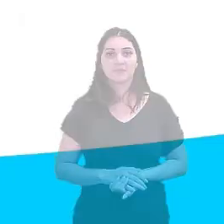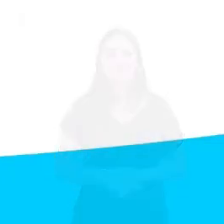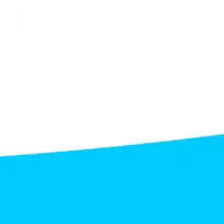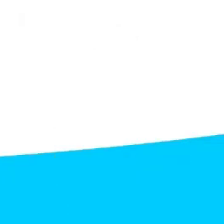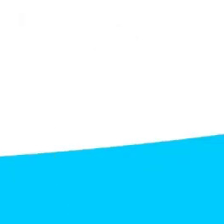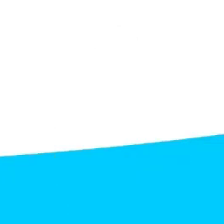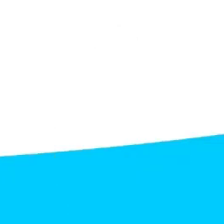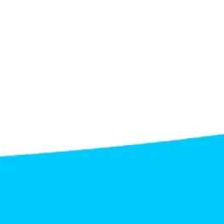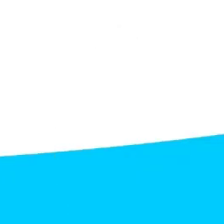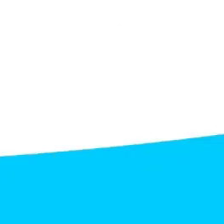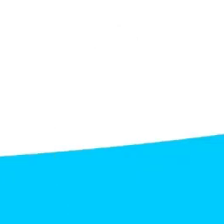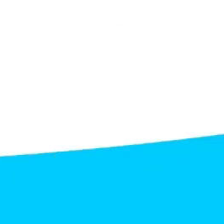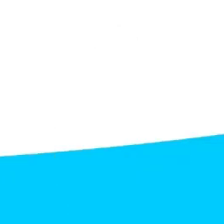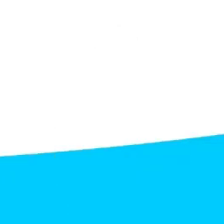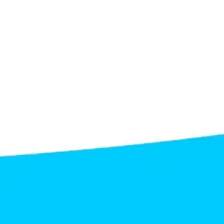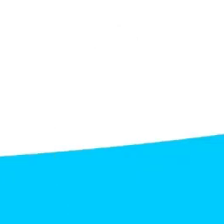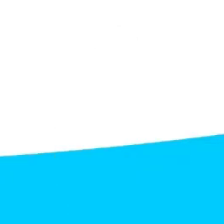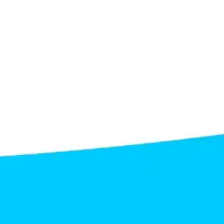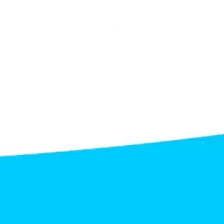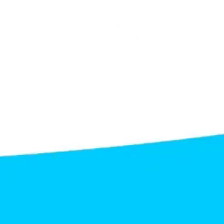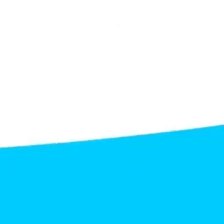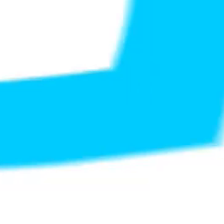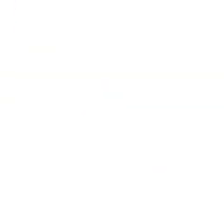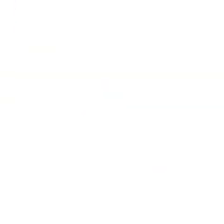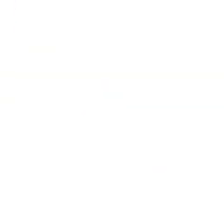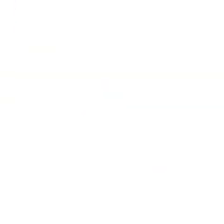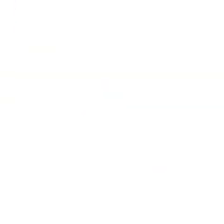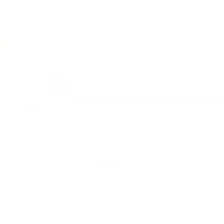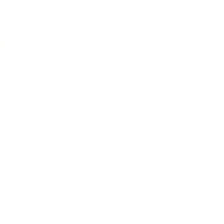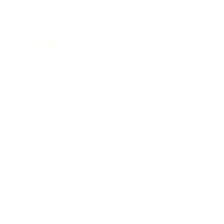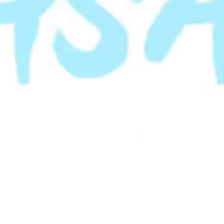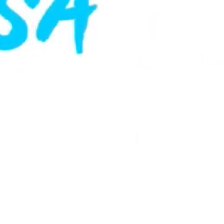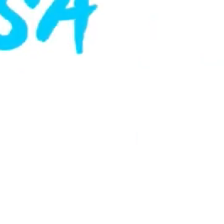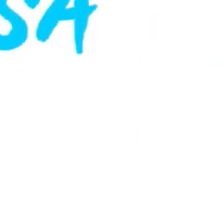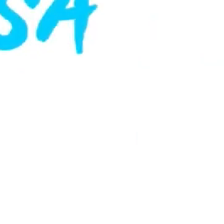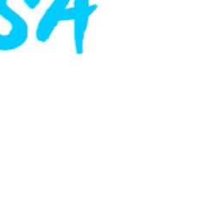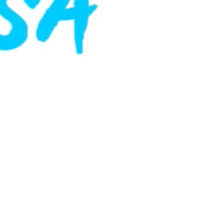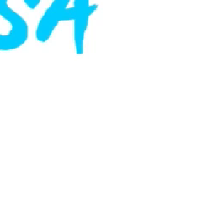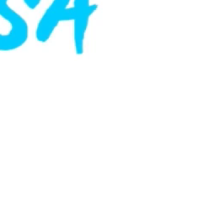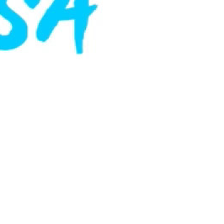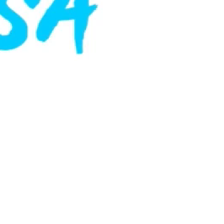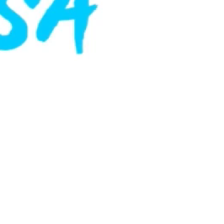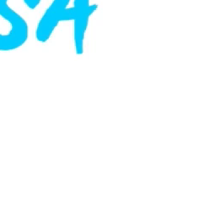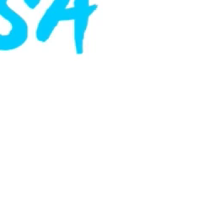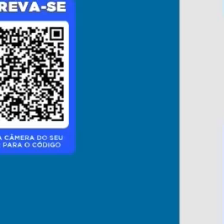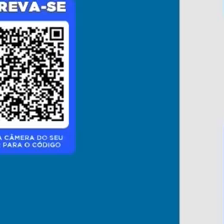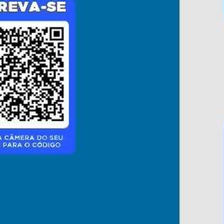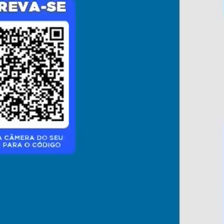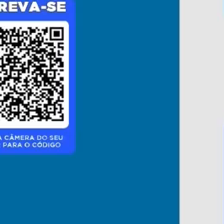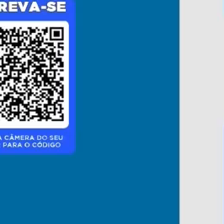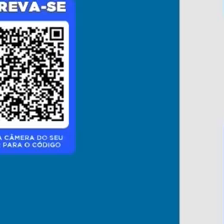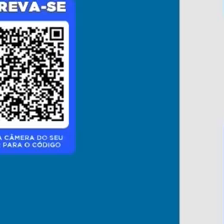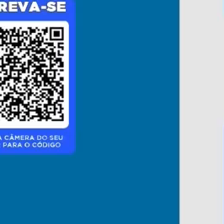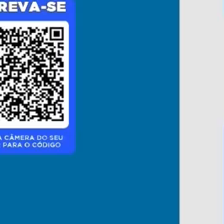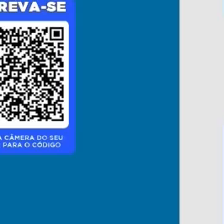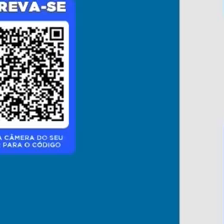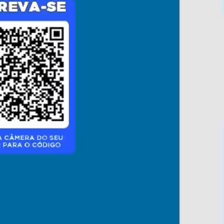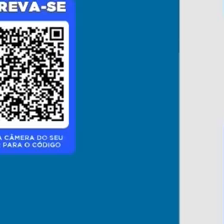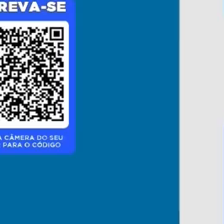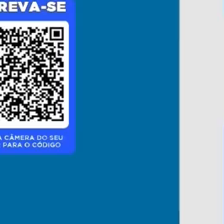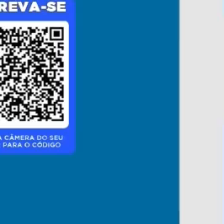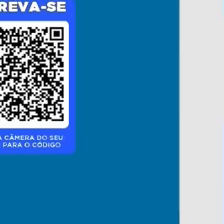um ônibus e o Cascão fala: depende da hora que você toma. Então o que